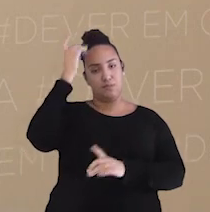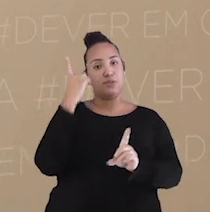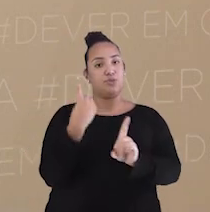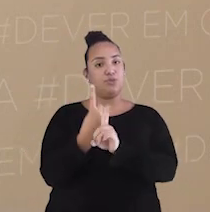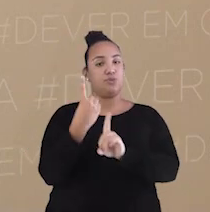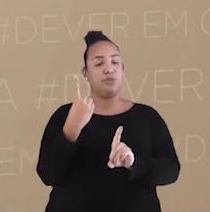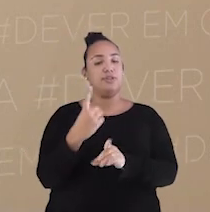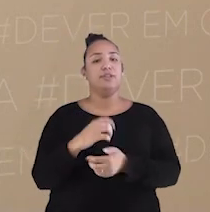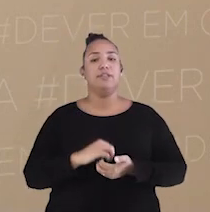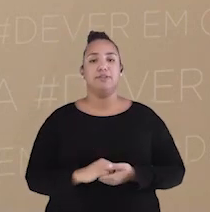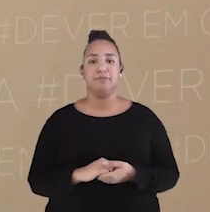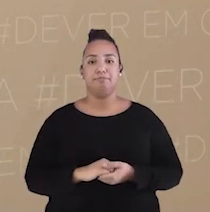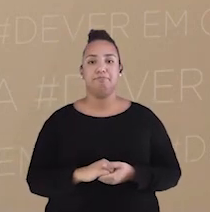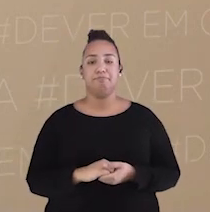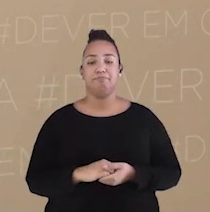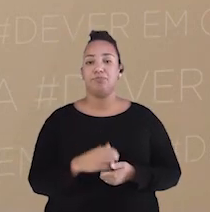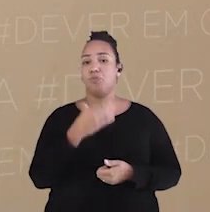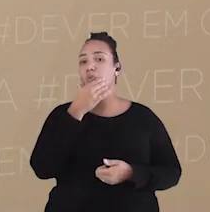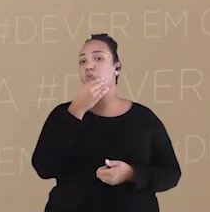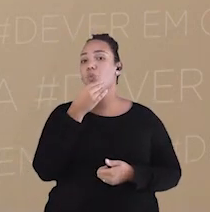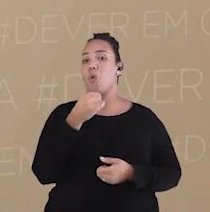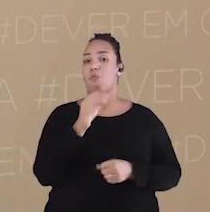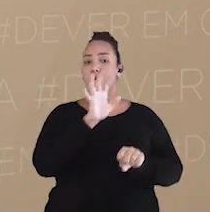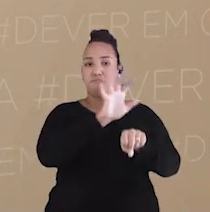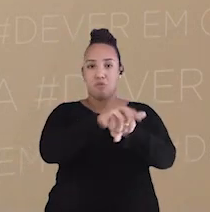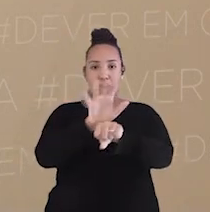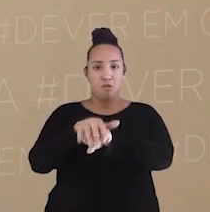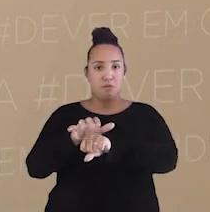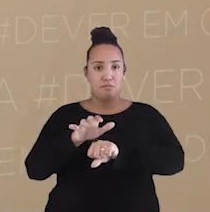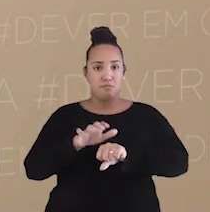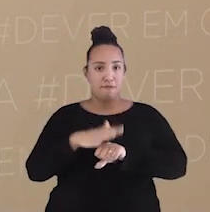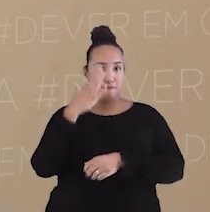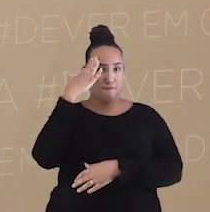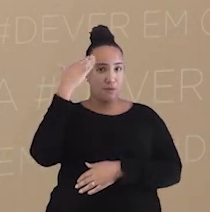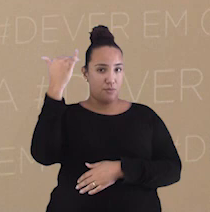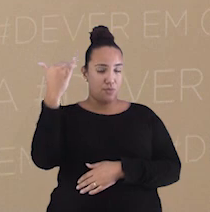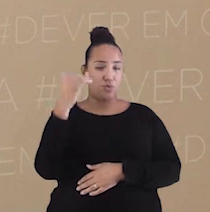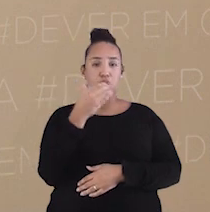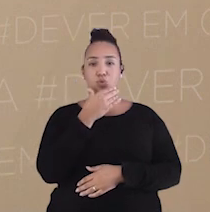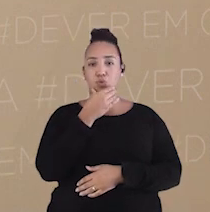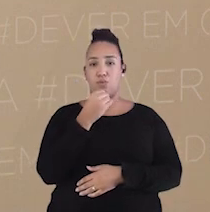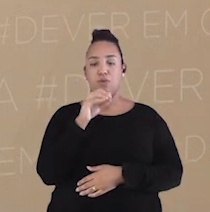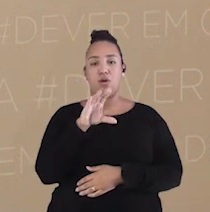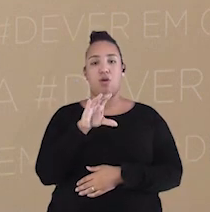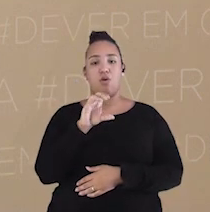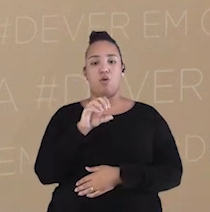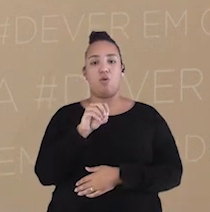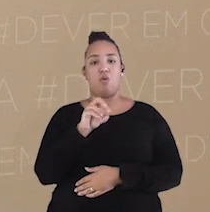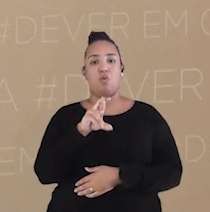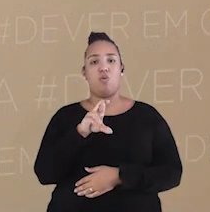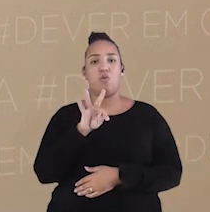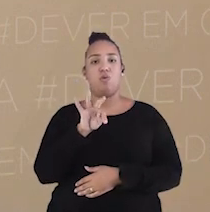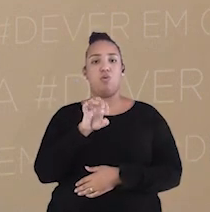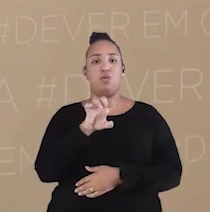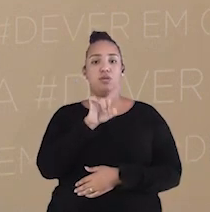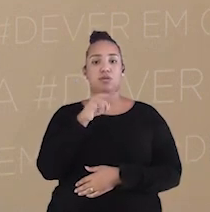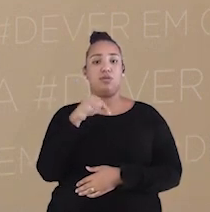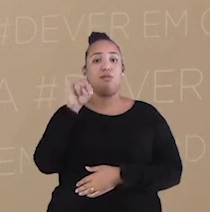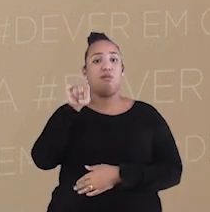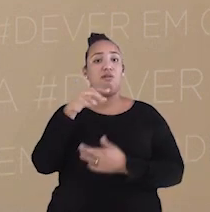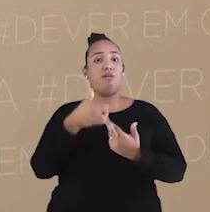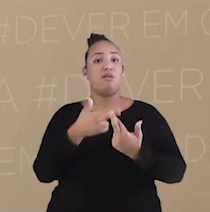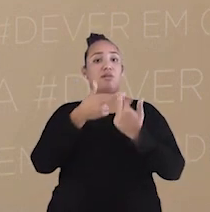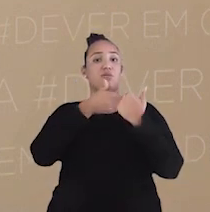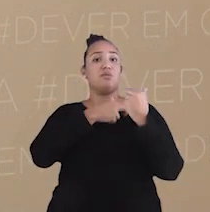dos colonizadores mais conhecidos foi o espanhol Hernán Cortés. Ele foi responsável por conquistar o